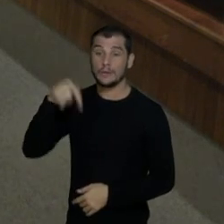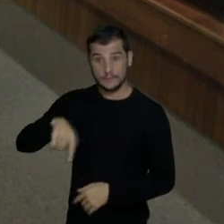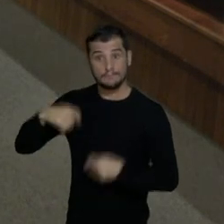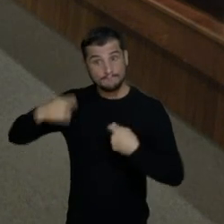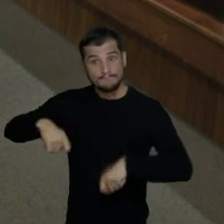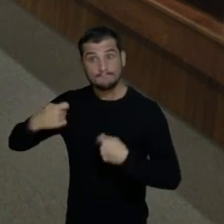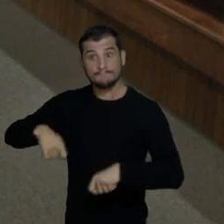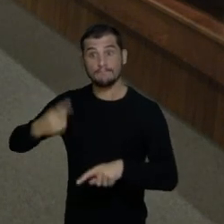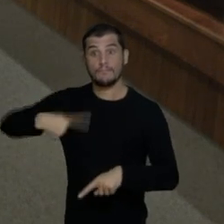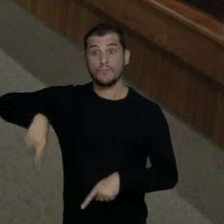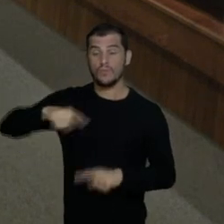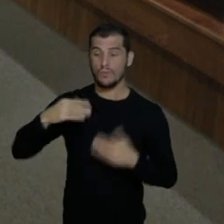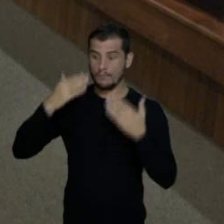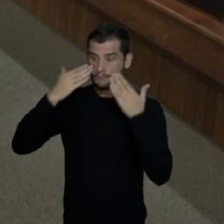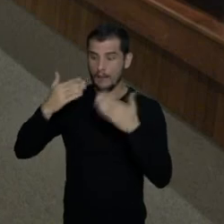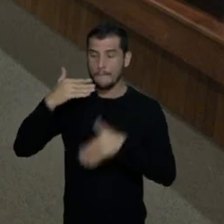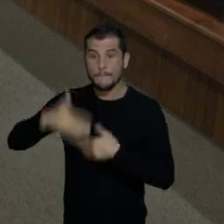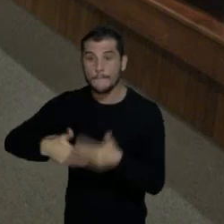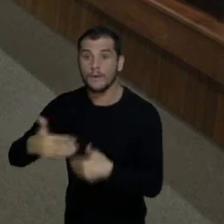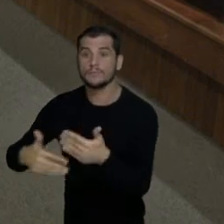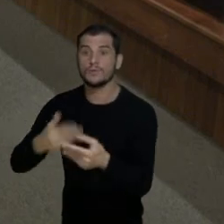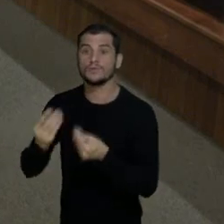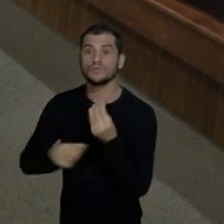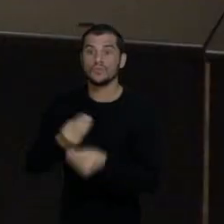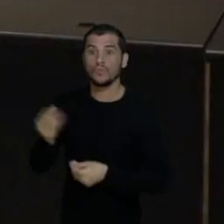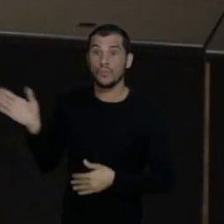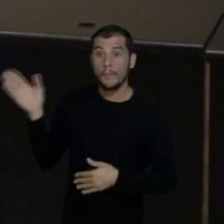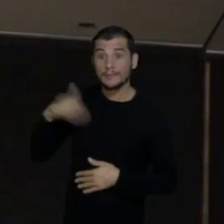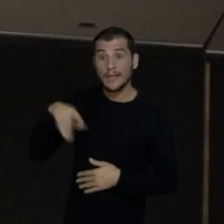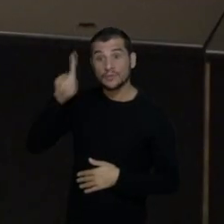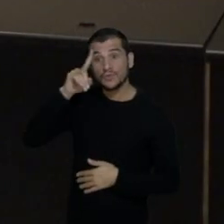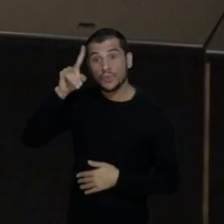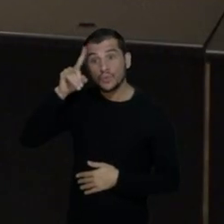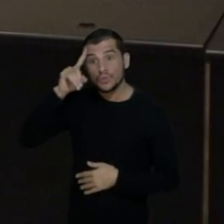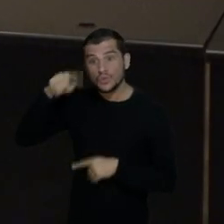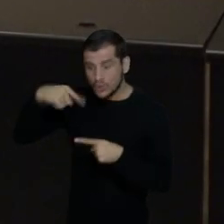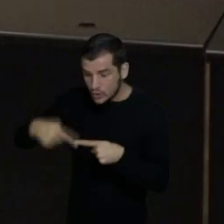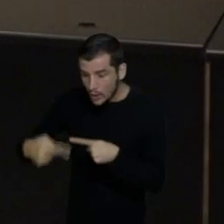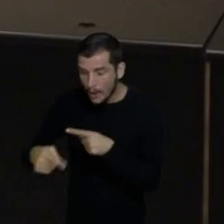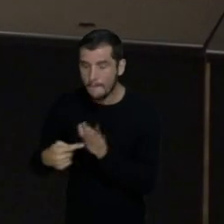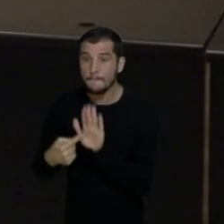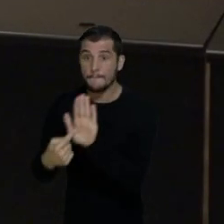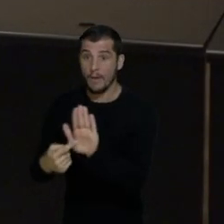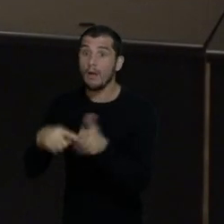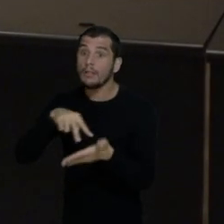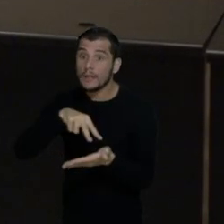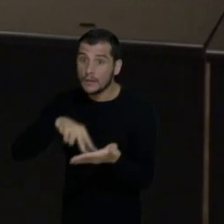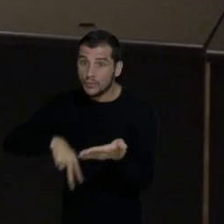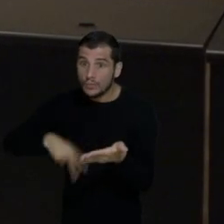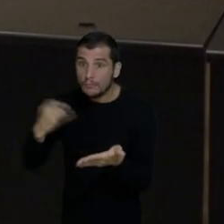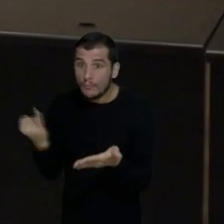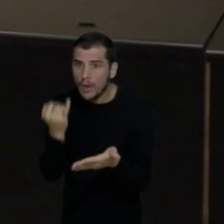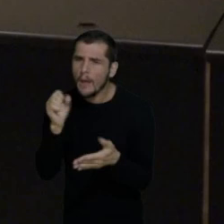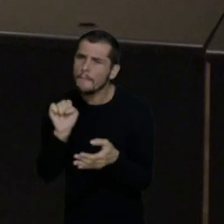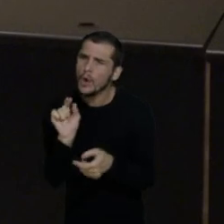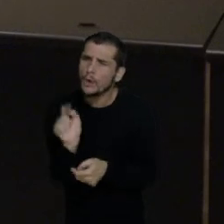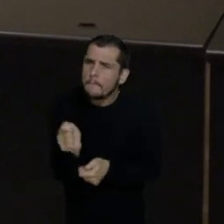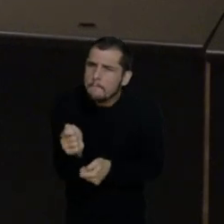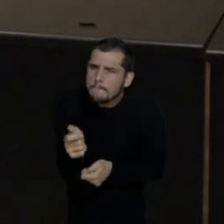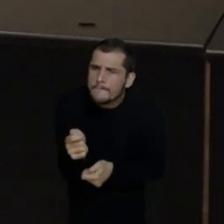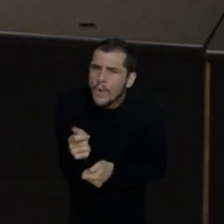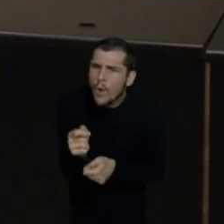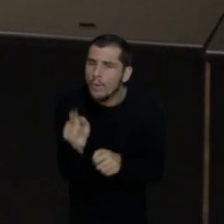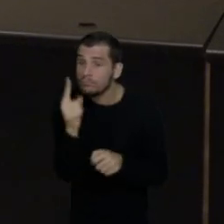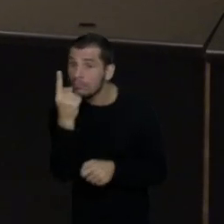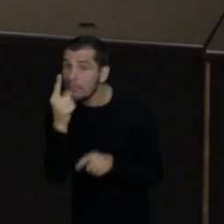trazer esse processo de leitura pro diário todos os dias tem que ler nem que seja um pouquinho eu vou forçar esse aluno a ler